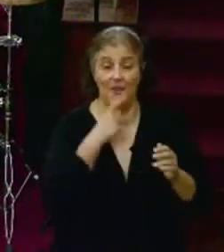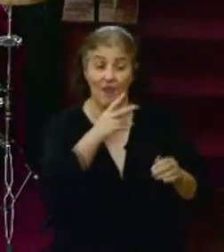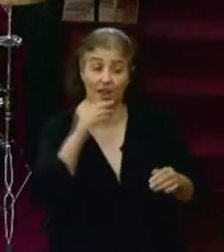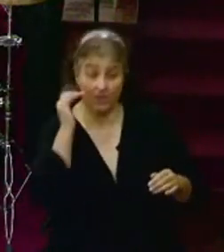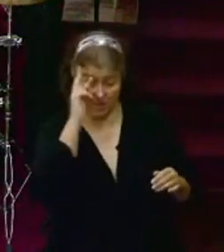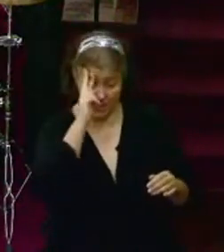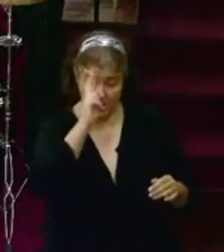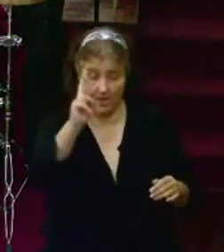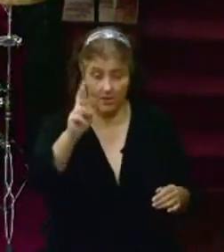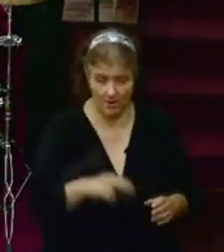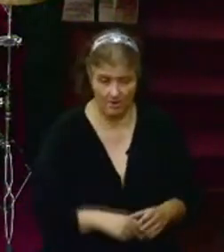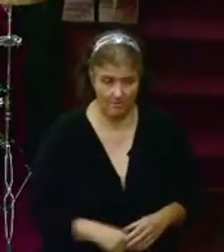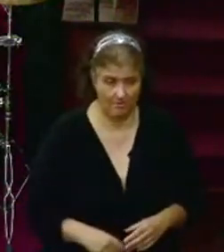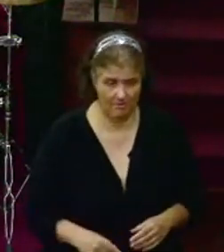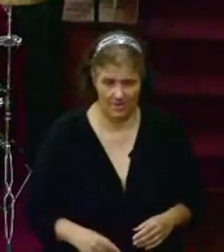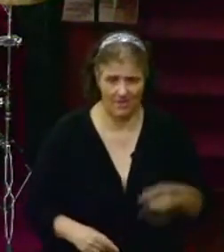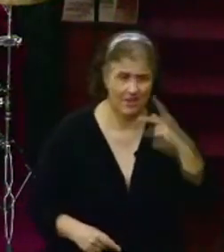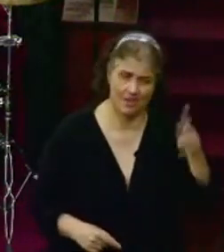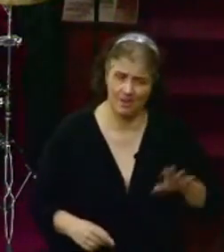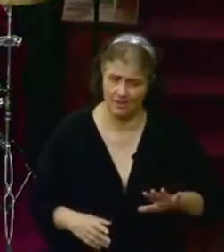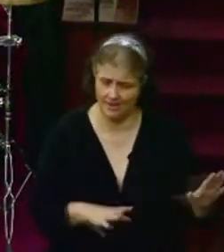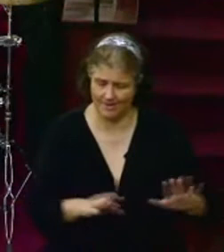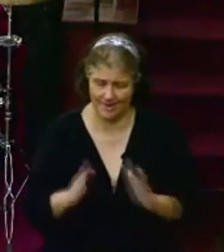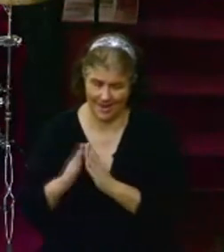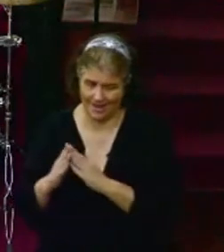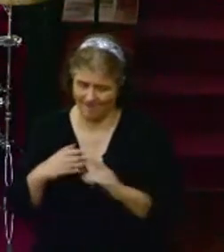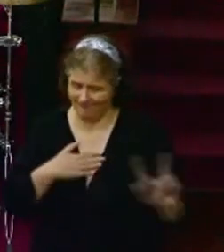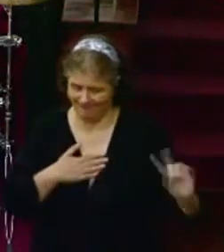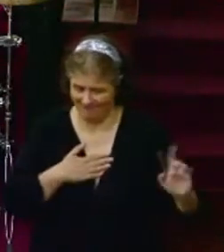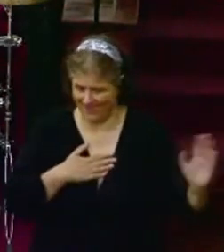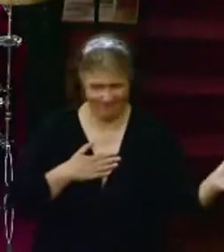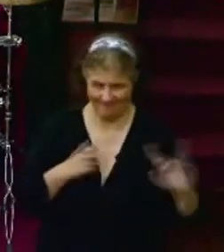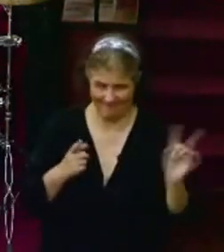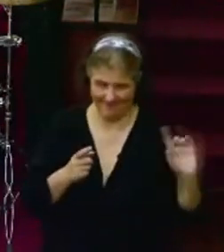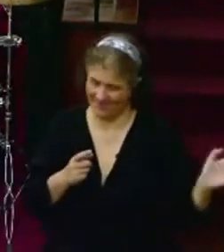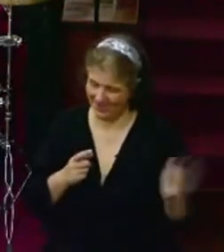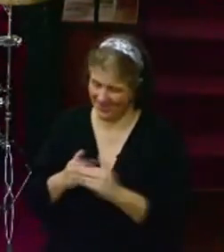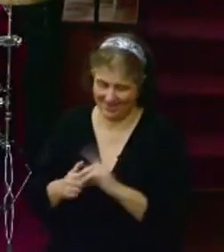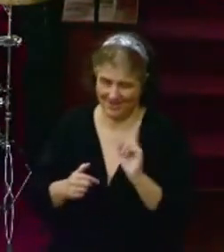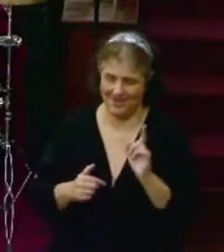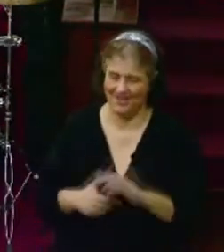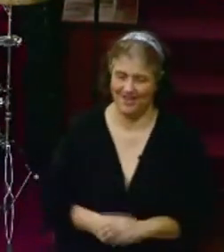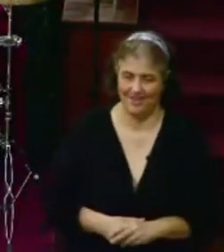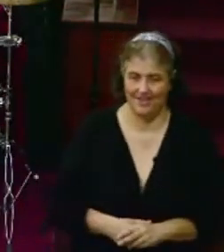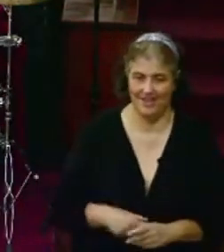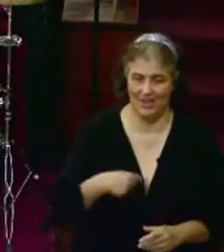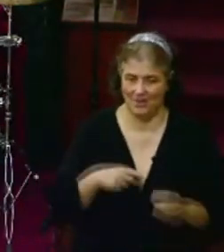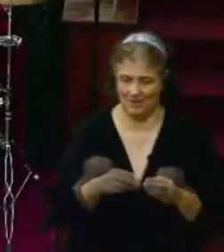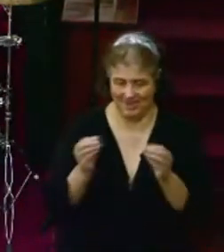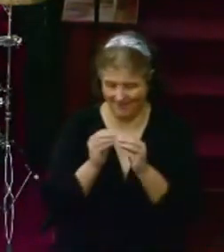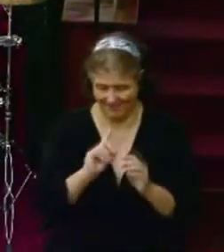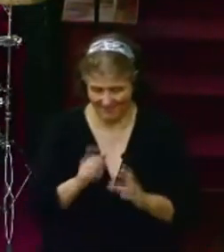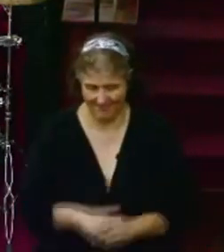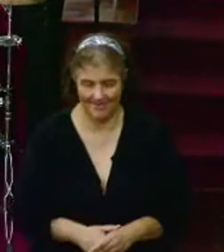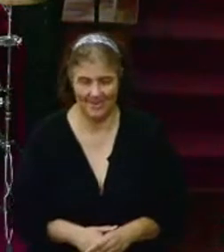diz: não entre na minha casa. A gente está vivendo hoje uma época de um pseudo-evangelho, um falso evangelho que está sendo